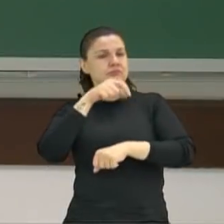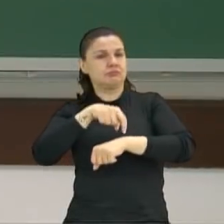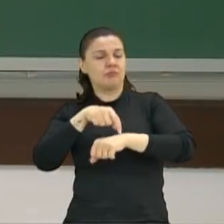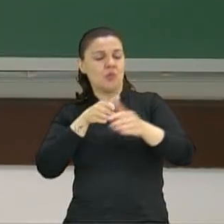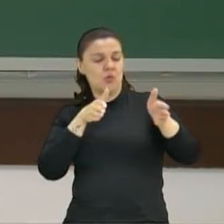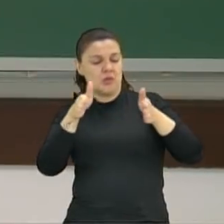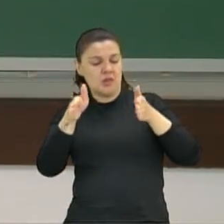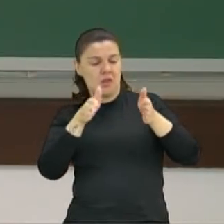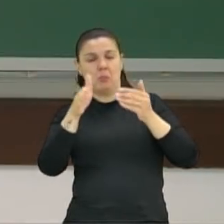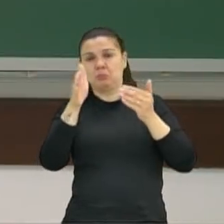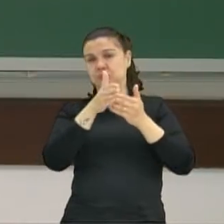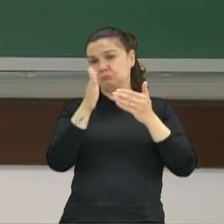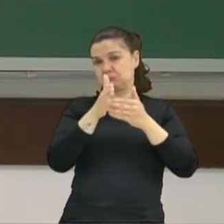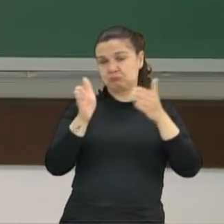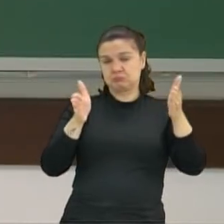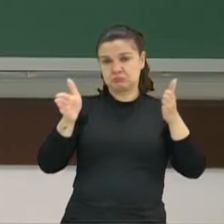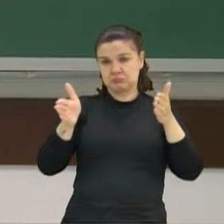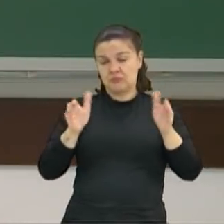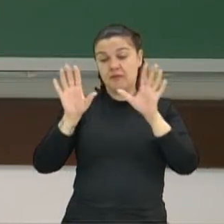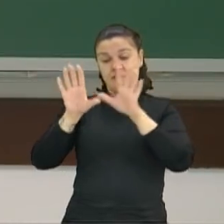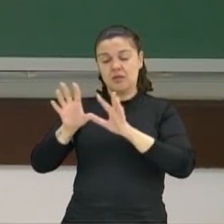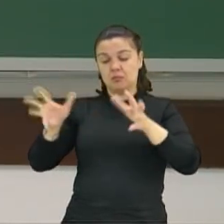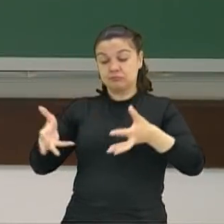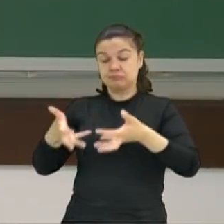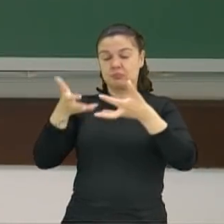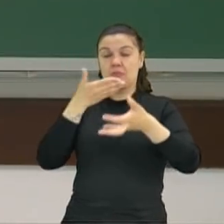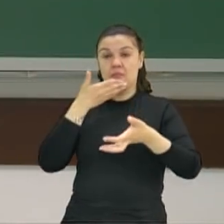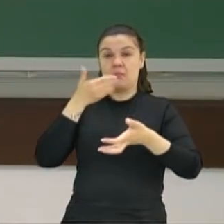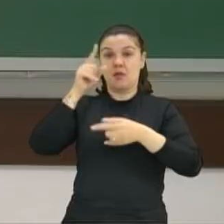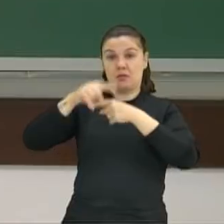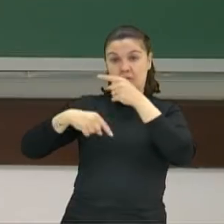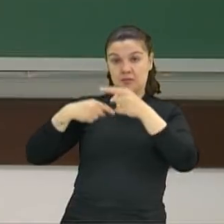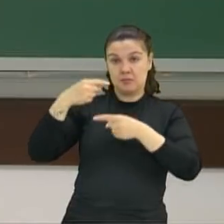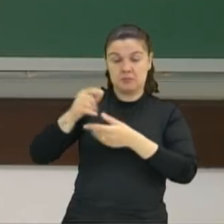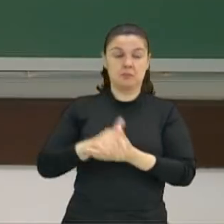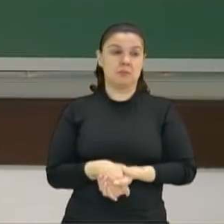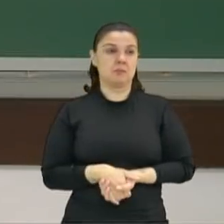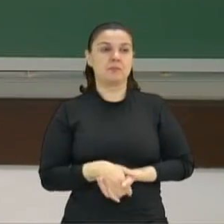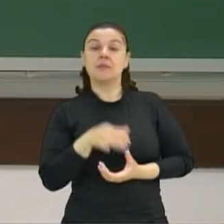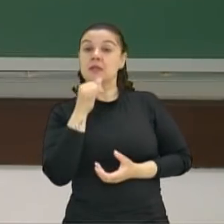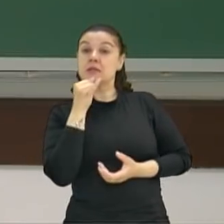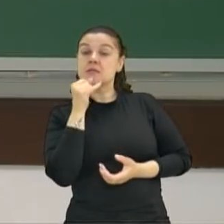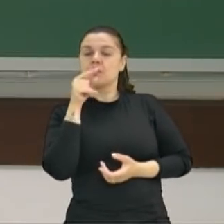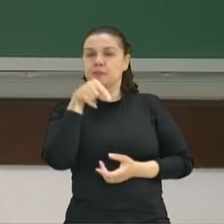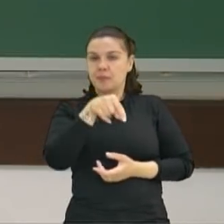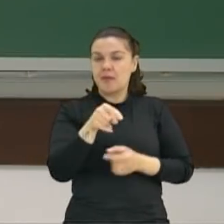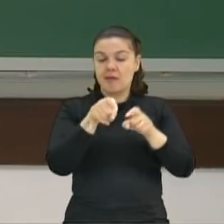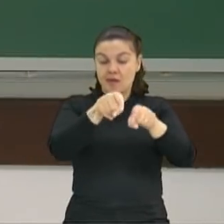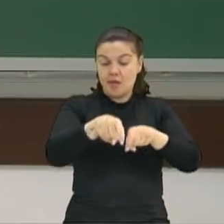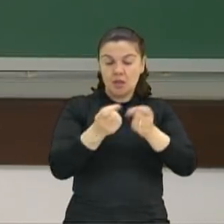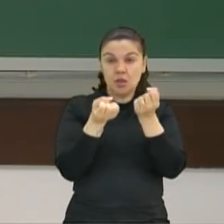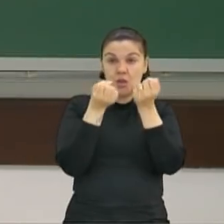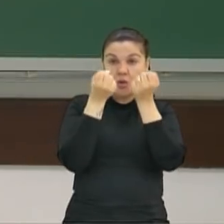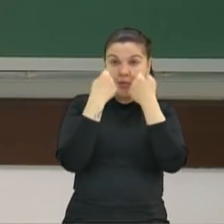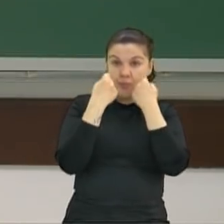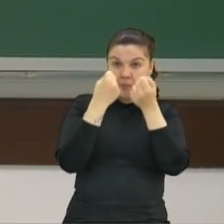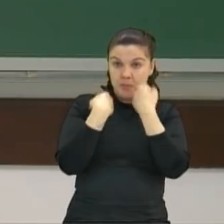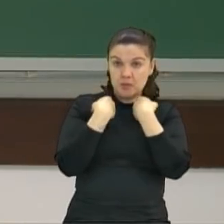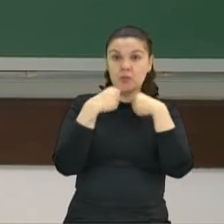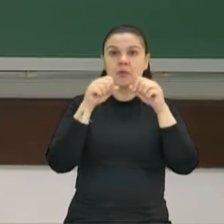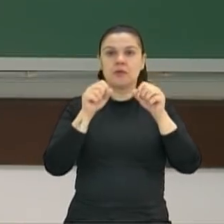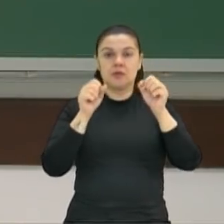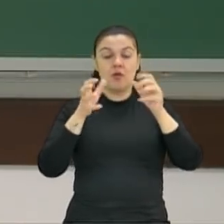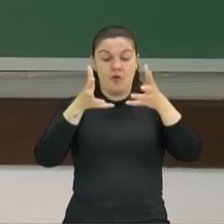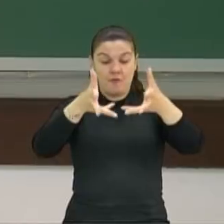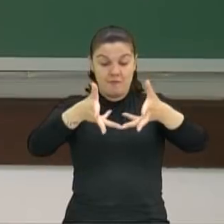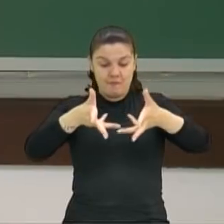como adubo depois. Um exemplo típico isso, por exemplo, é o cultivo do milho, tá? Em que é feita a colheita e é